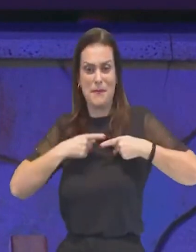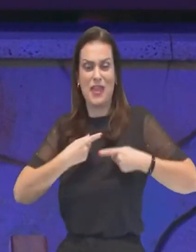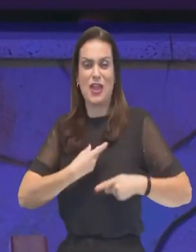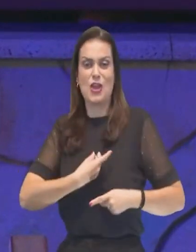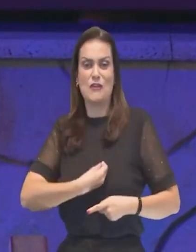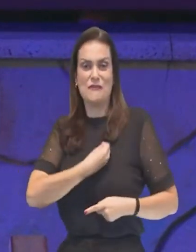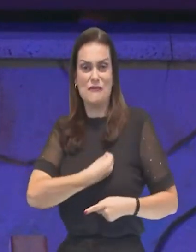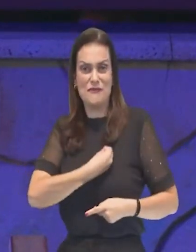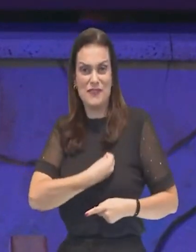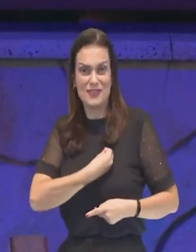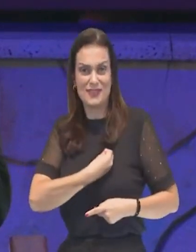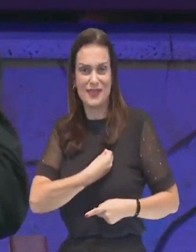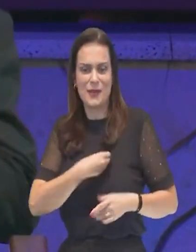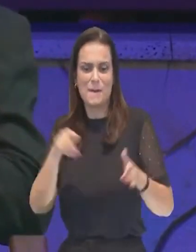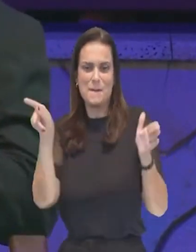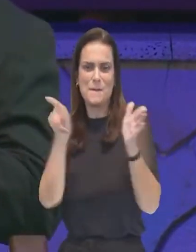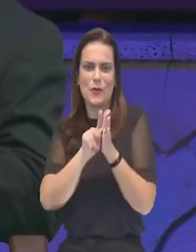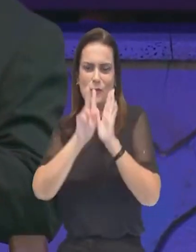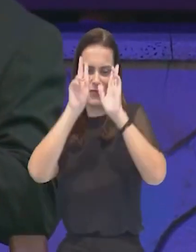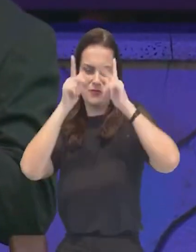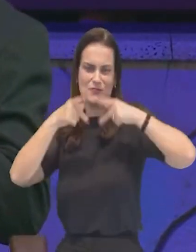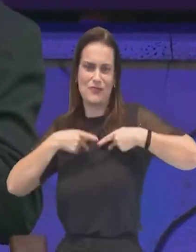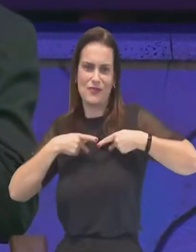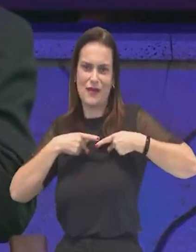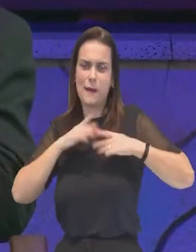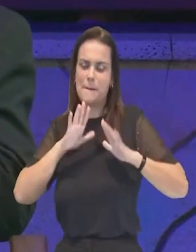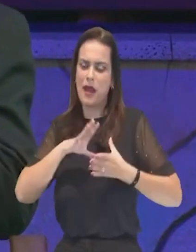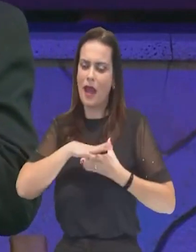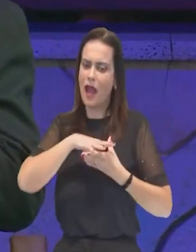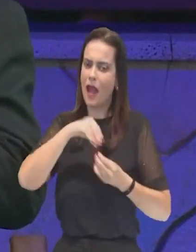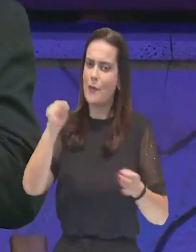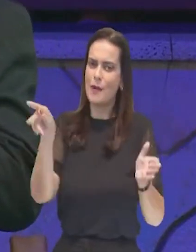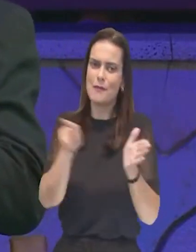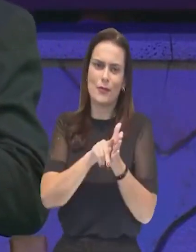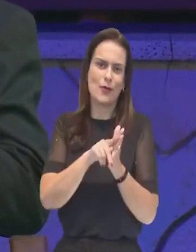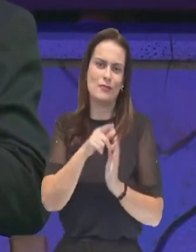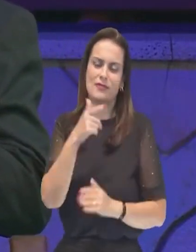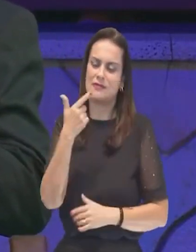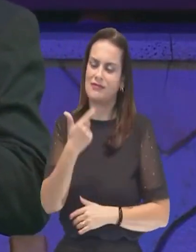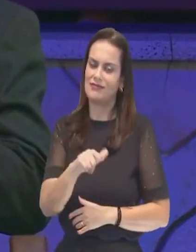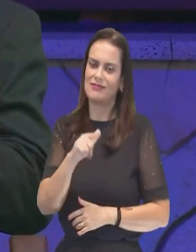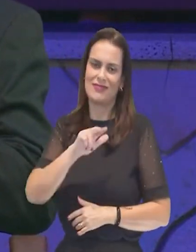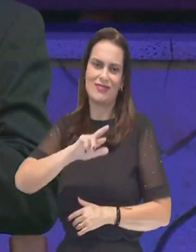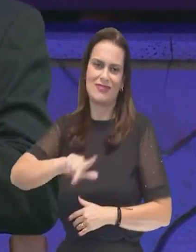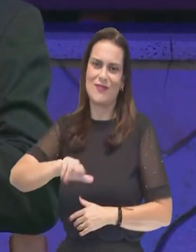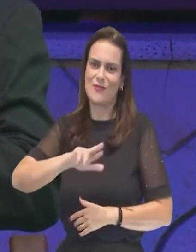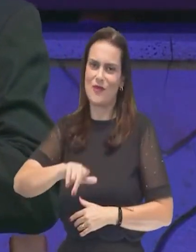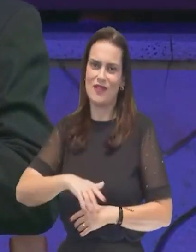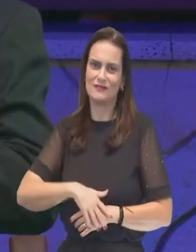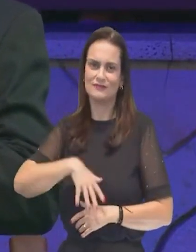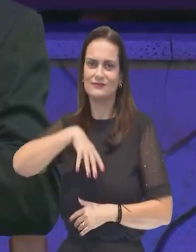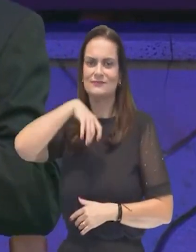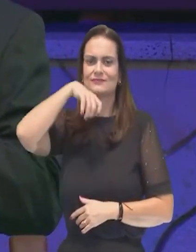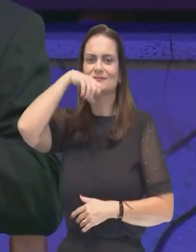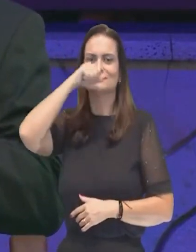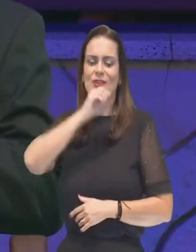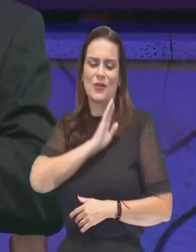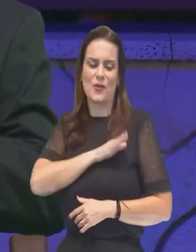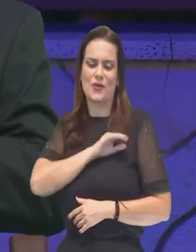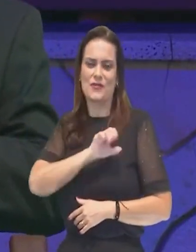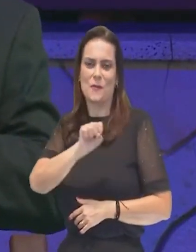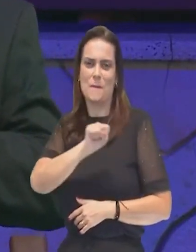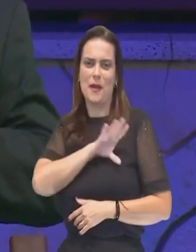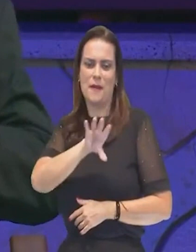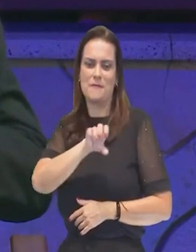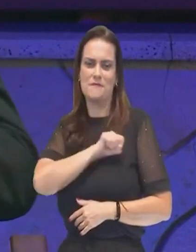aquilo que não lhe pertencia, a sua alma, o fôlego de Deus no nariz, Nefesh